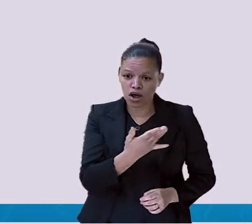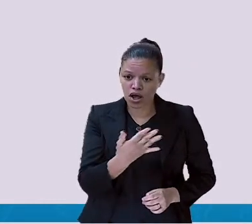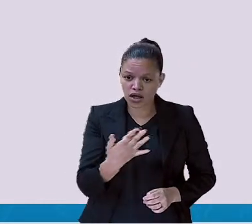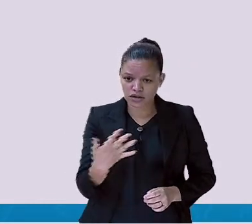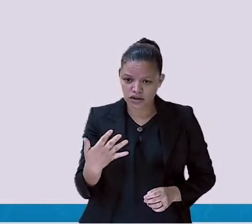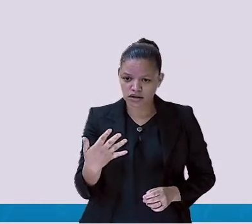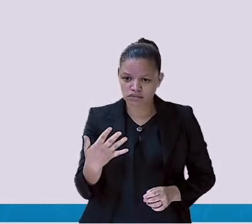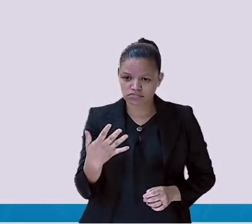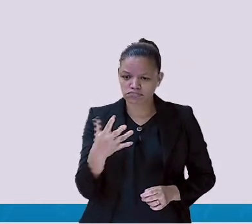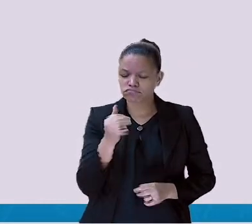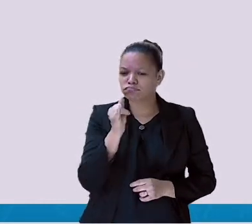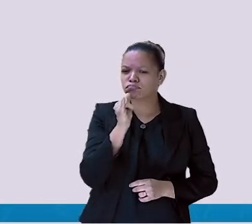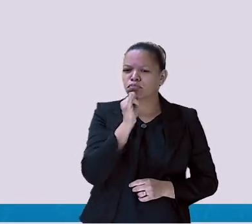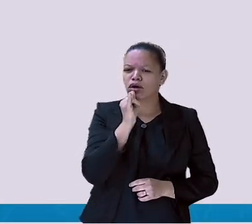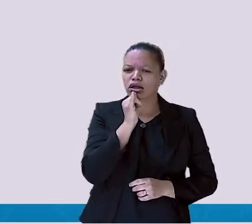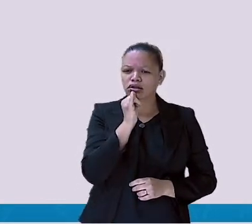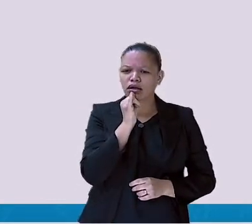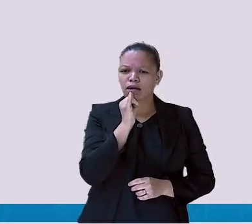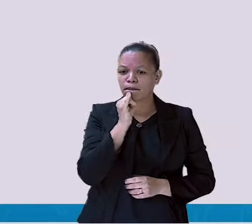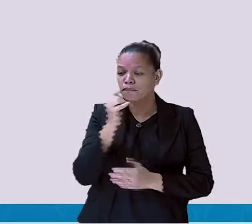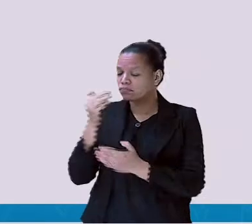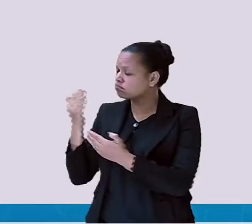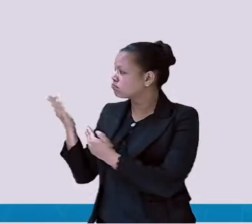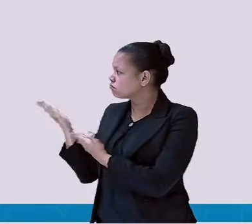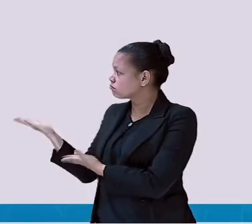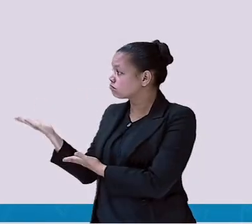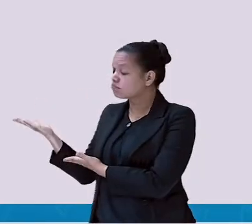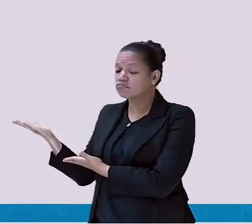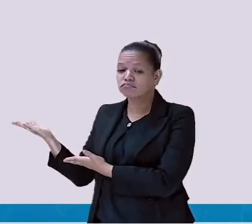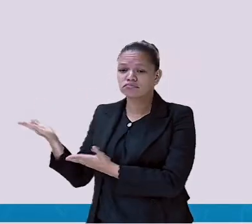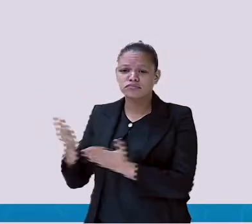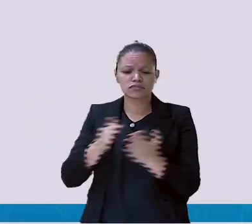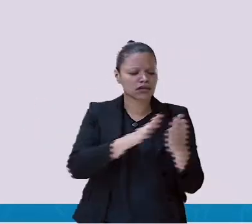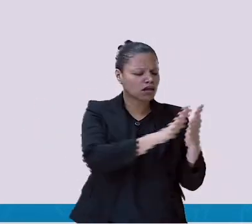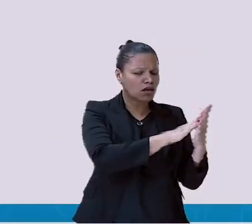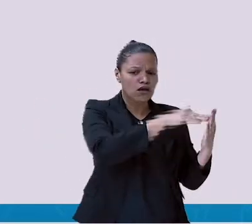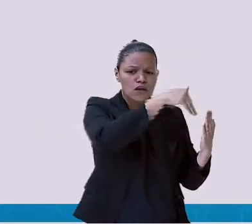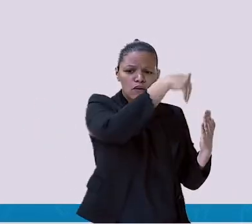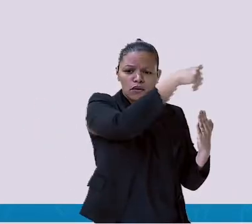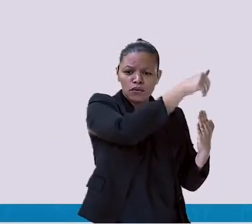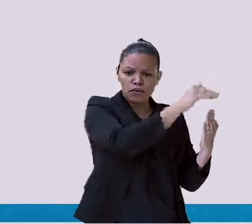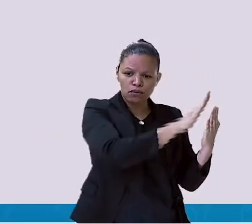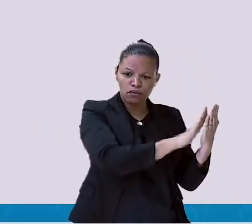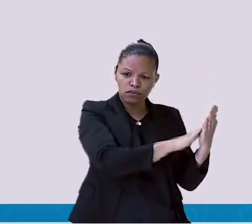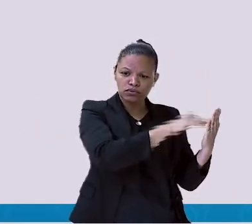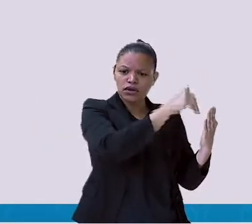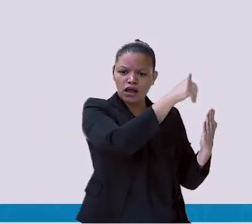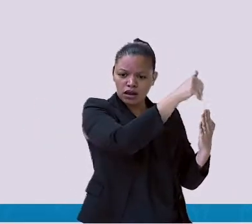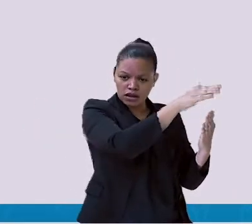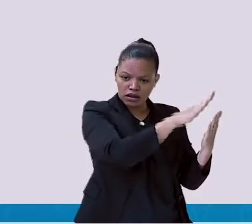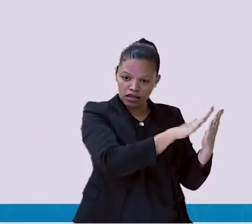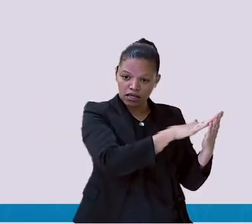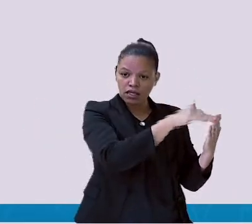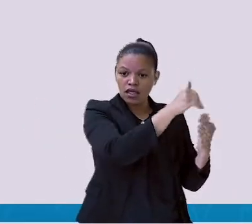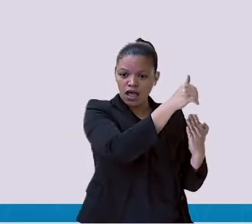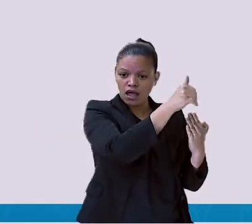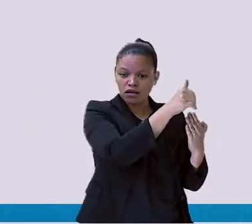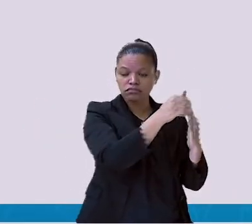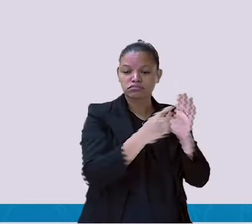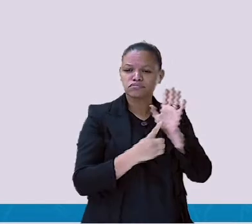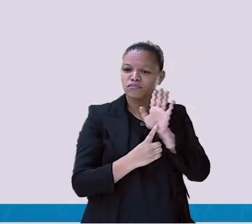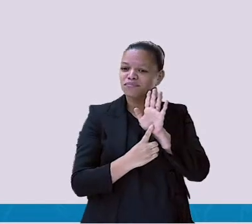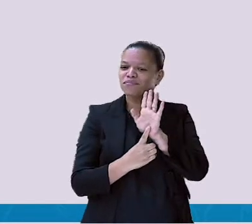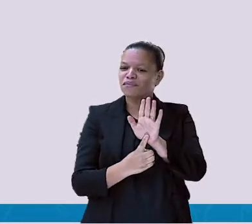calendário é uma tabela existente no nosso dia a dia. Você sabia? Aí na sua casa eu tenho certeza que você tem